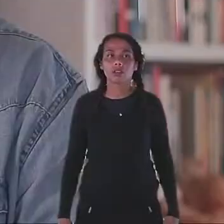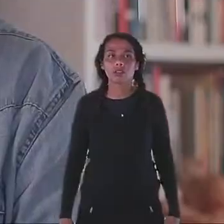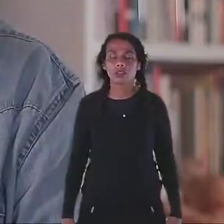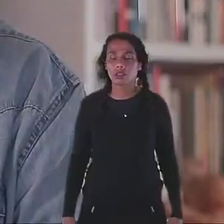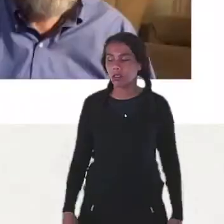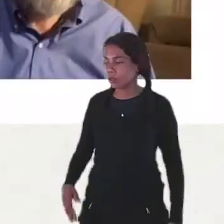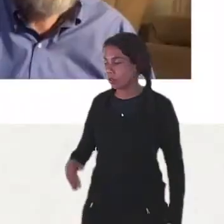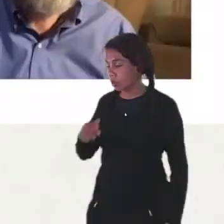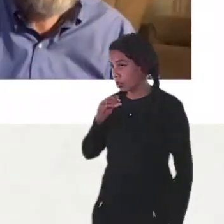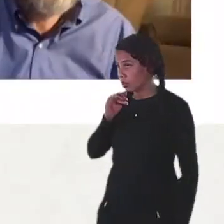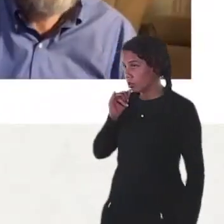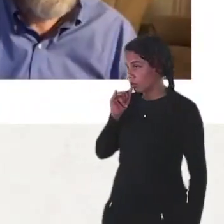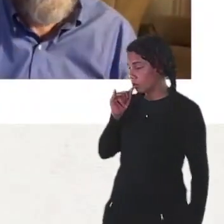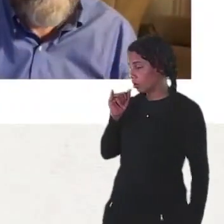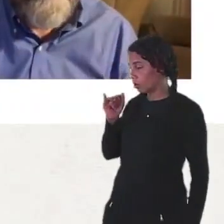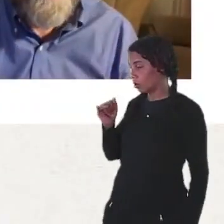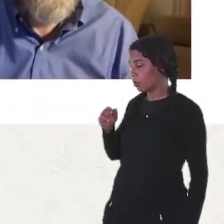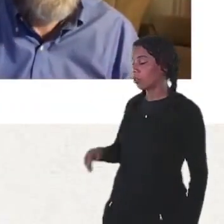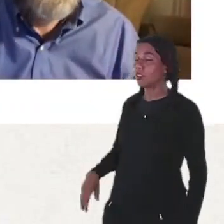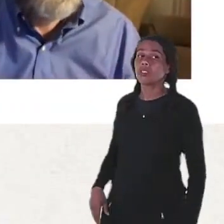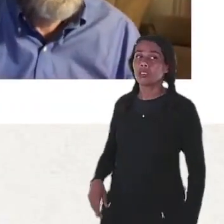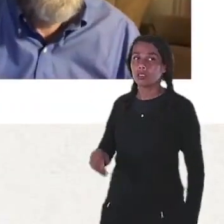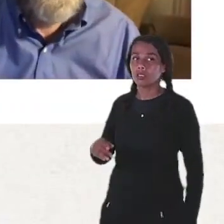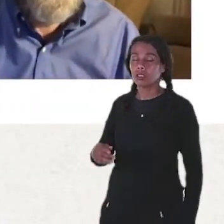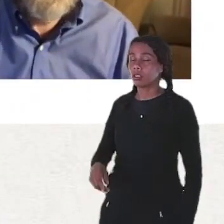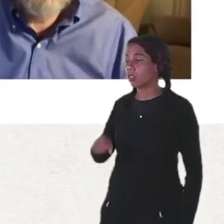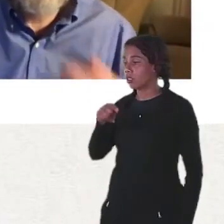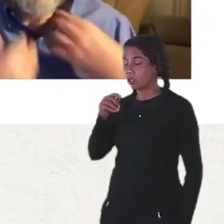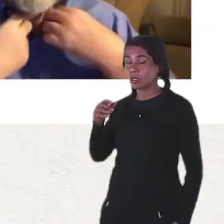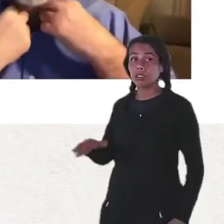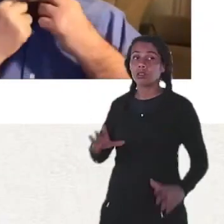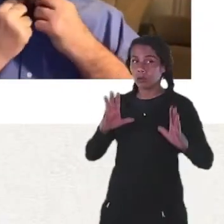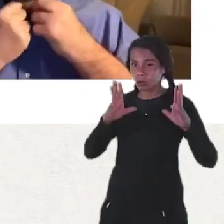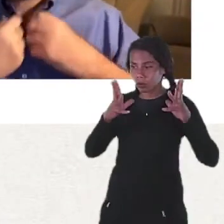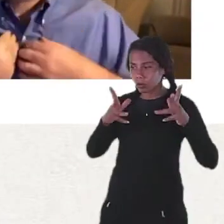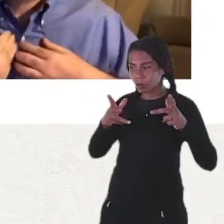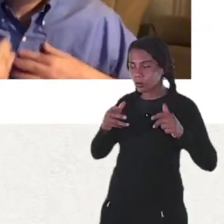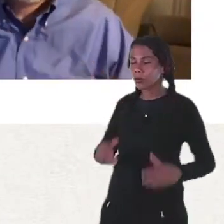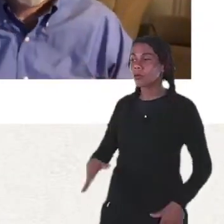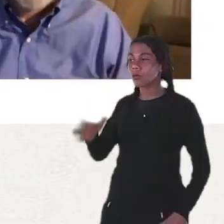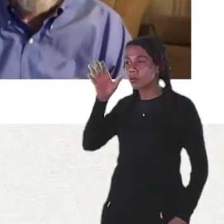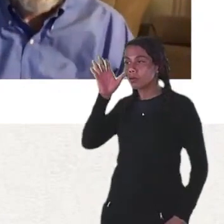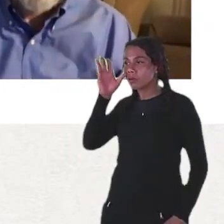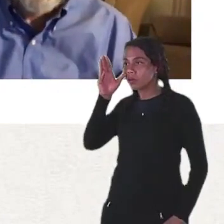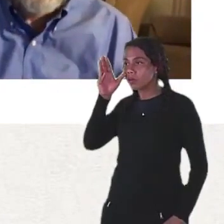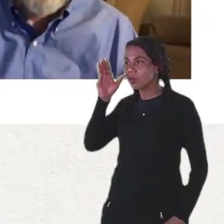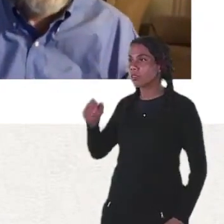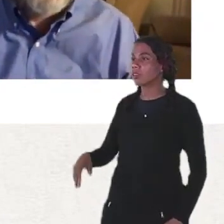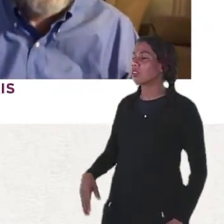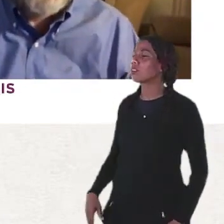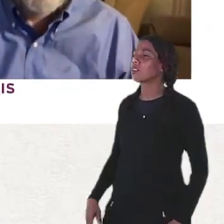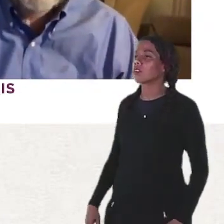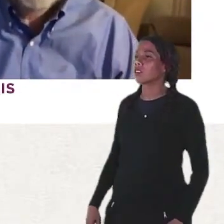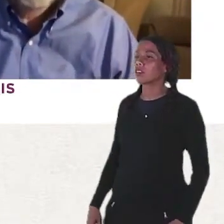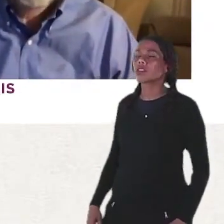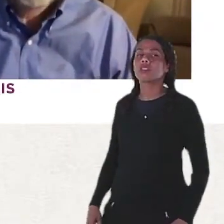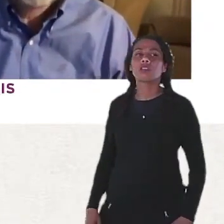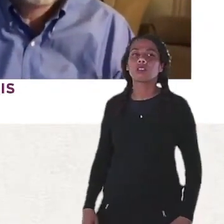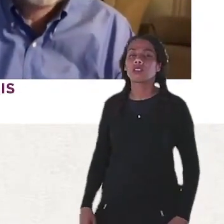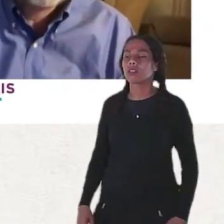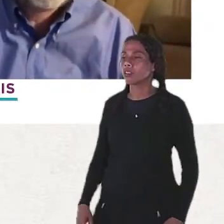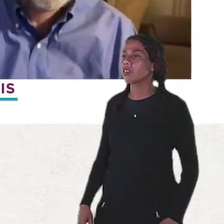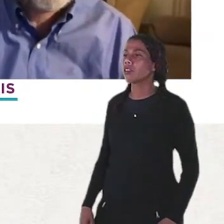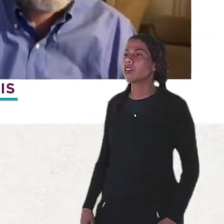a Dorrite está assistindo a gente. Arruma a roupa aí, por favor. A Dorrite Arazim. Peraí, pronto. Agora estou